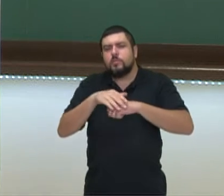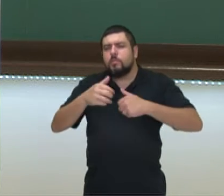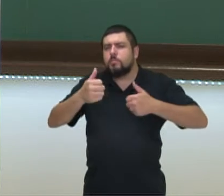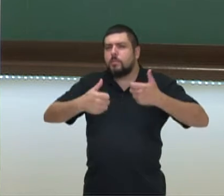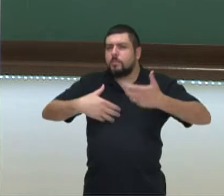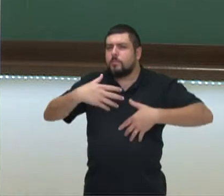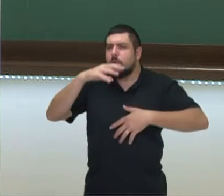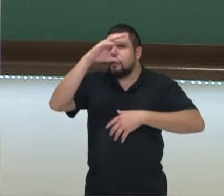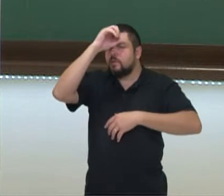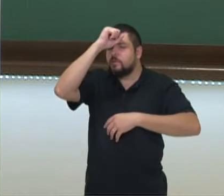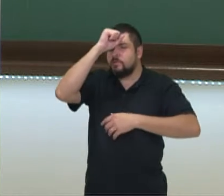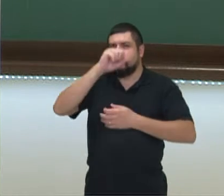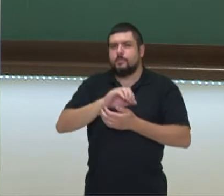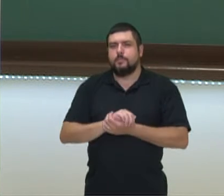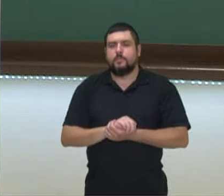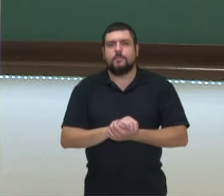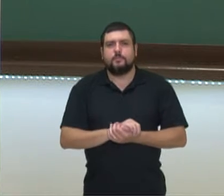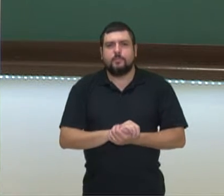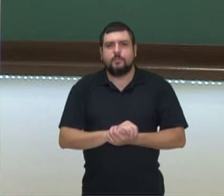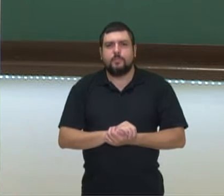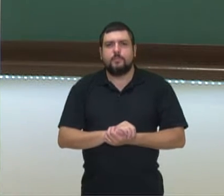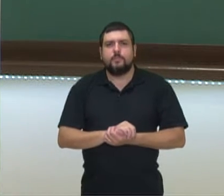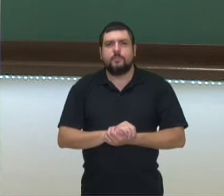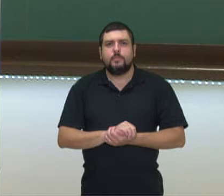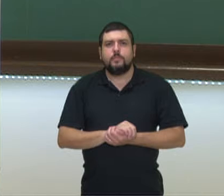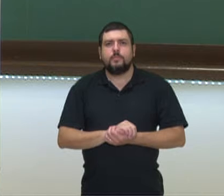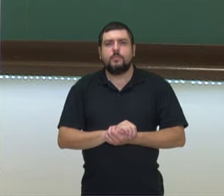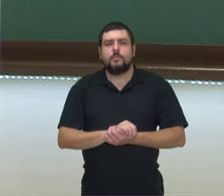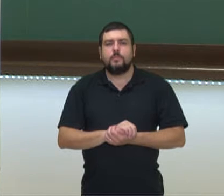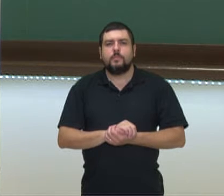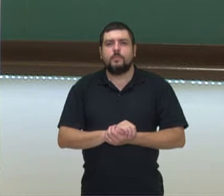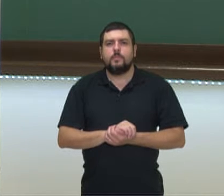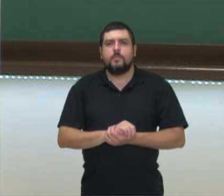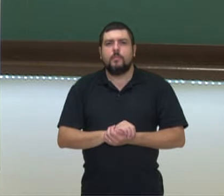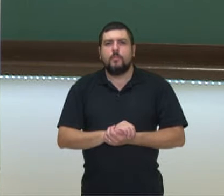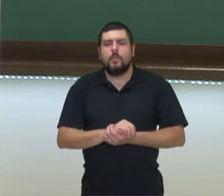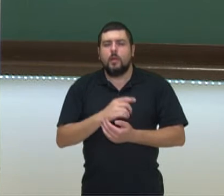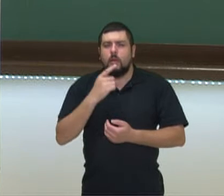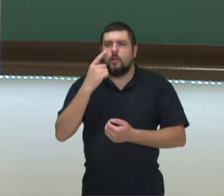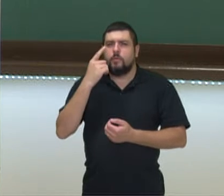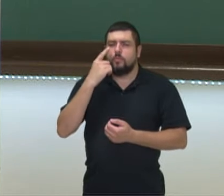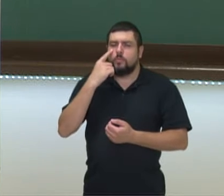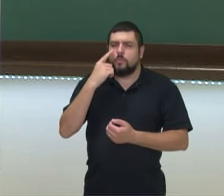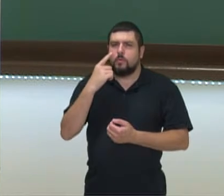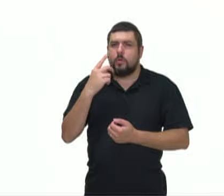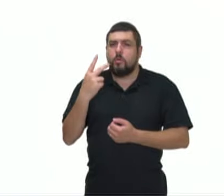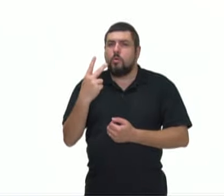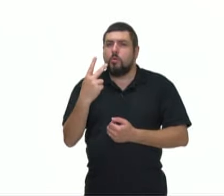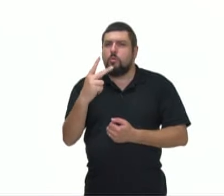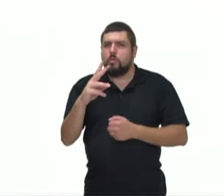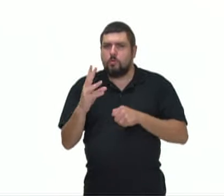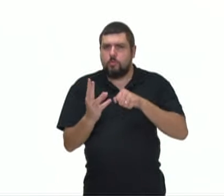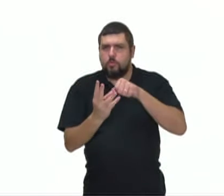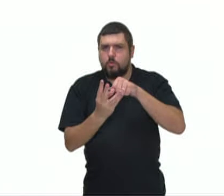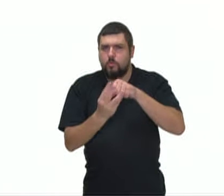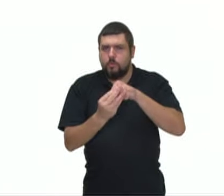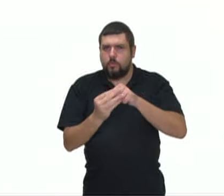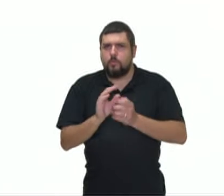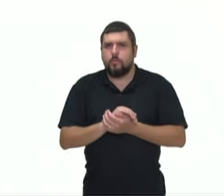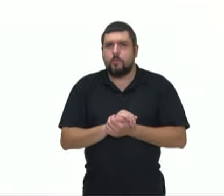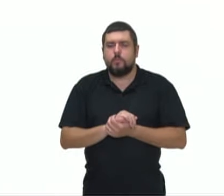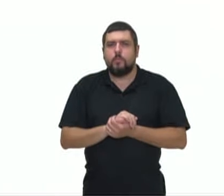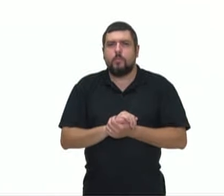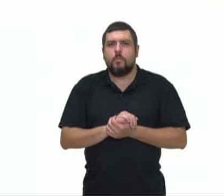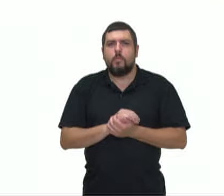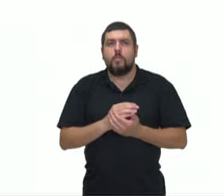conteúdo. Vamos lá, né? Vamos começar o nosso bate-papo com esse conhecimento prévio, né? Quais objetos de